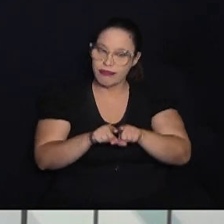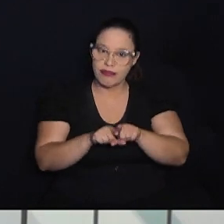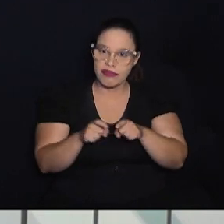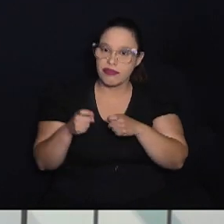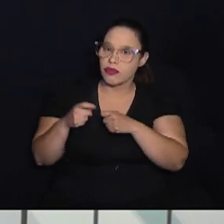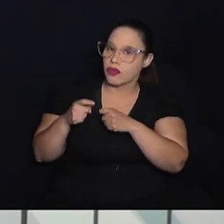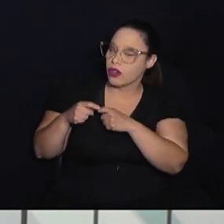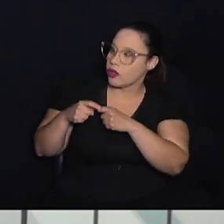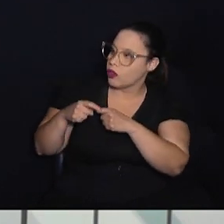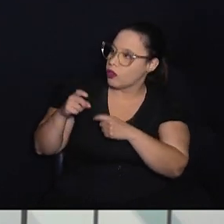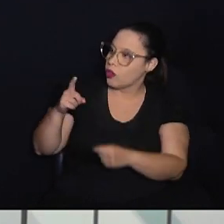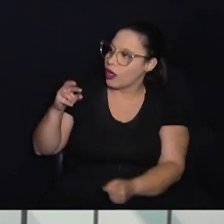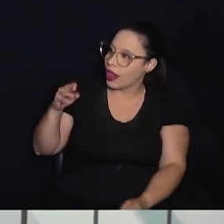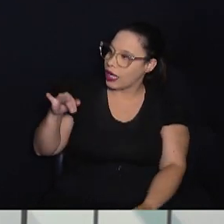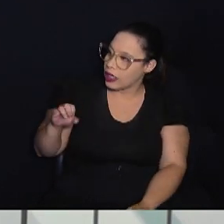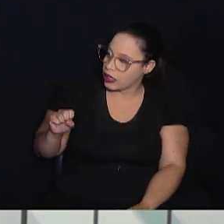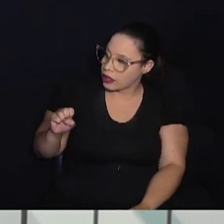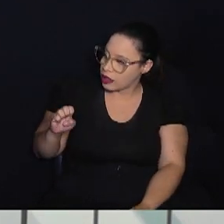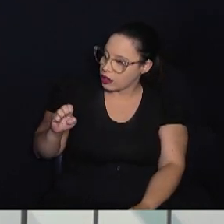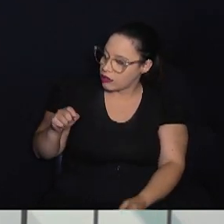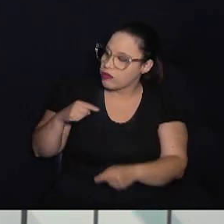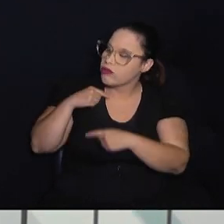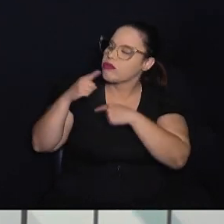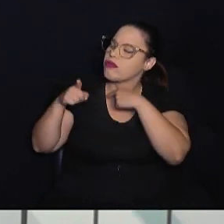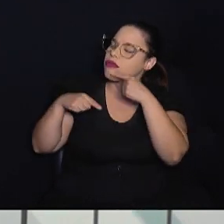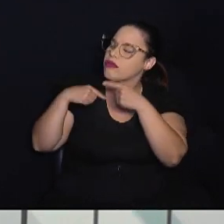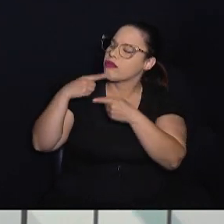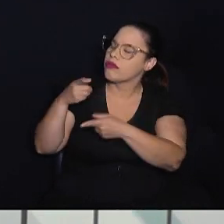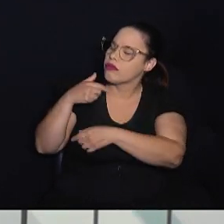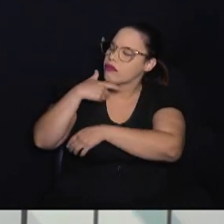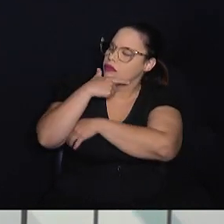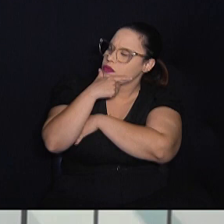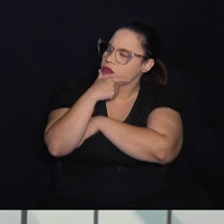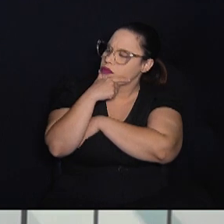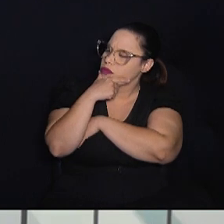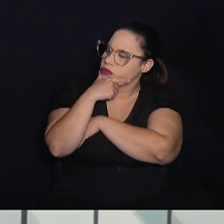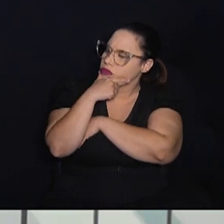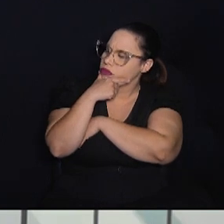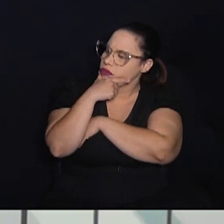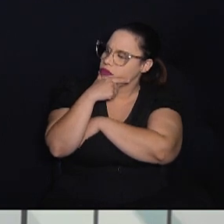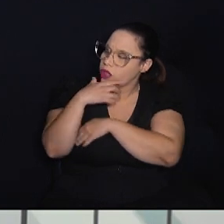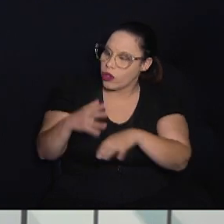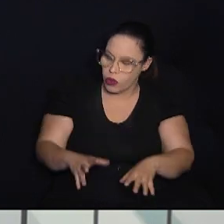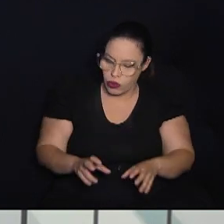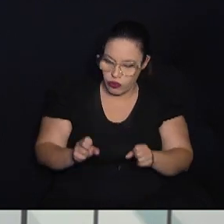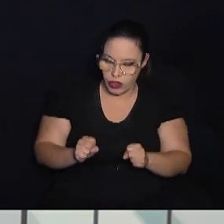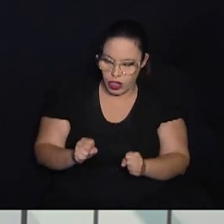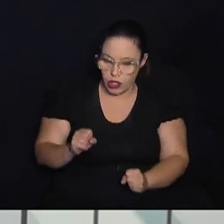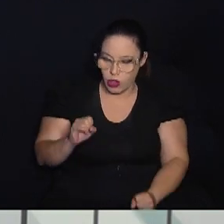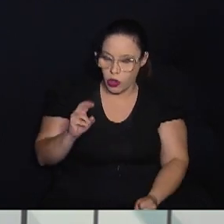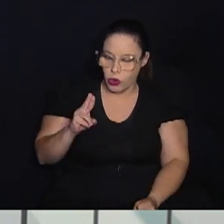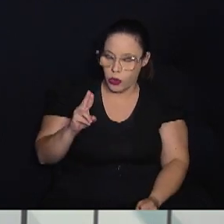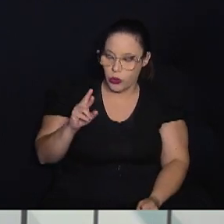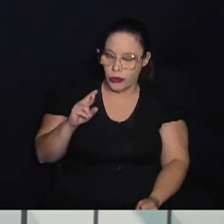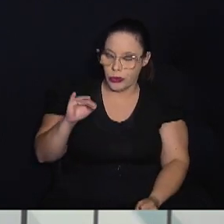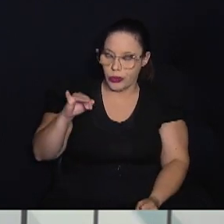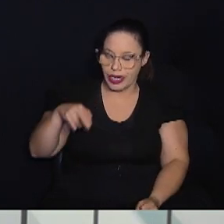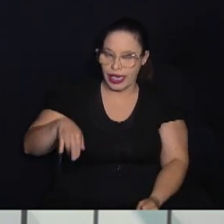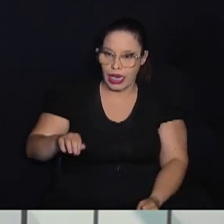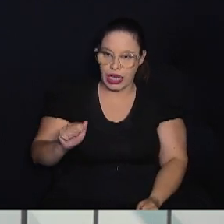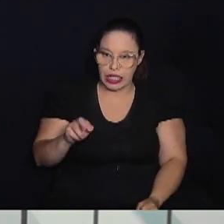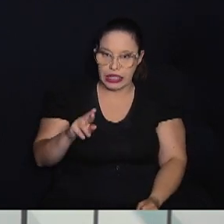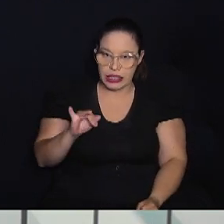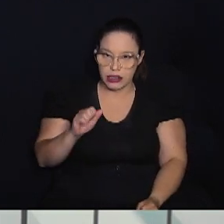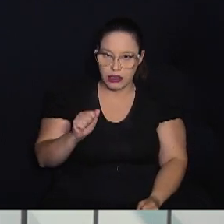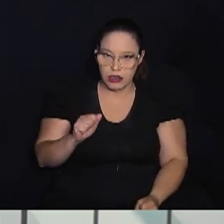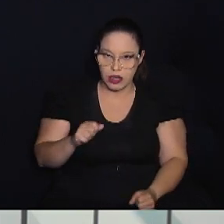Doutor André, uma outra dúvida que é bastante recorrente é se aquelas infecções urinárias que a pessoa, né, tem um